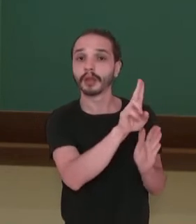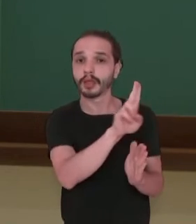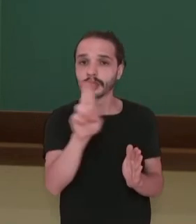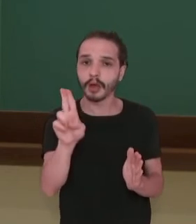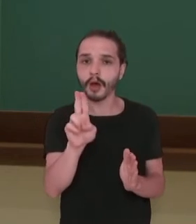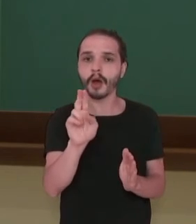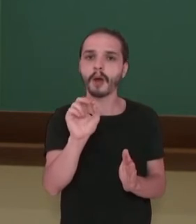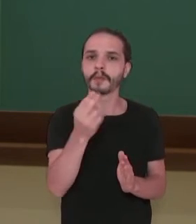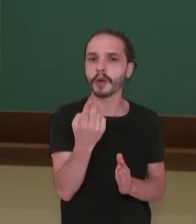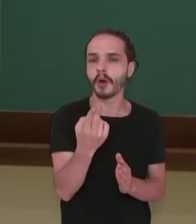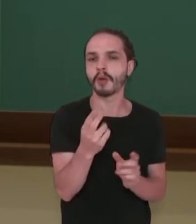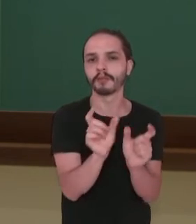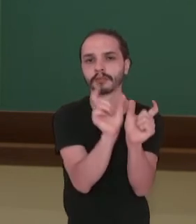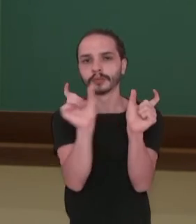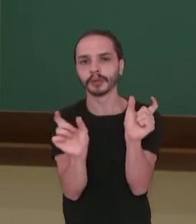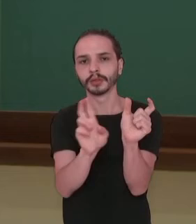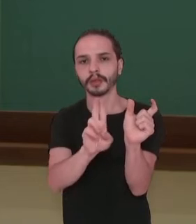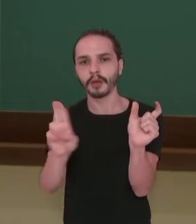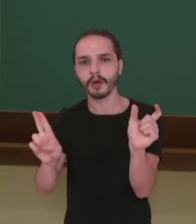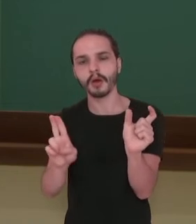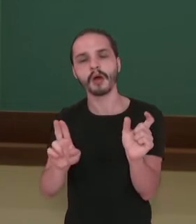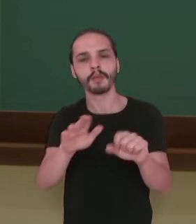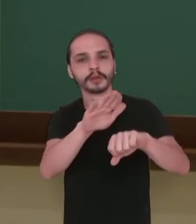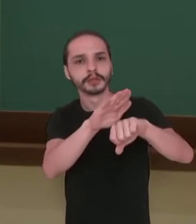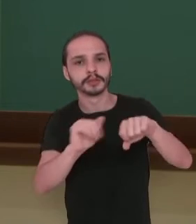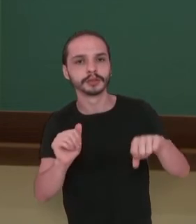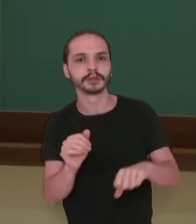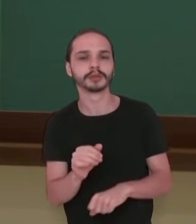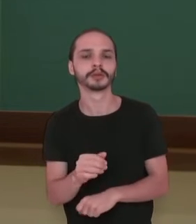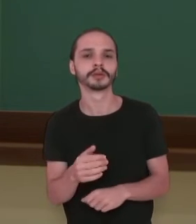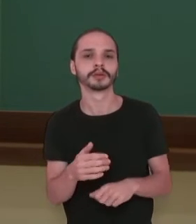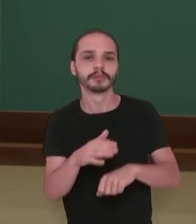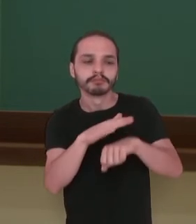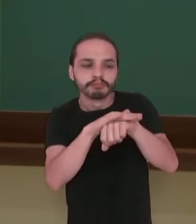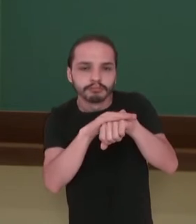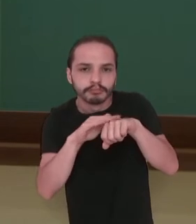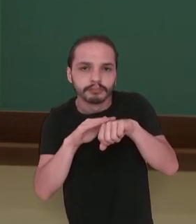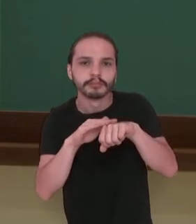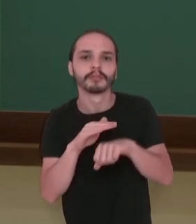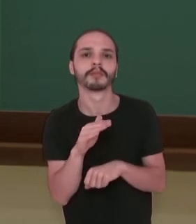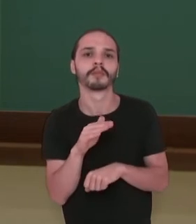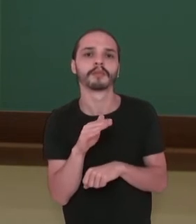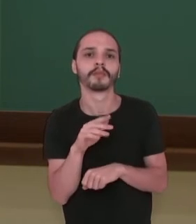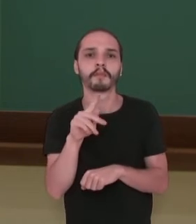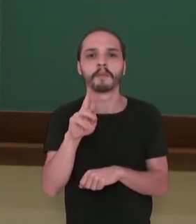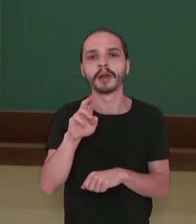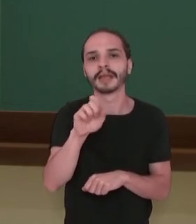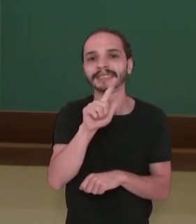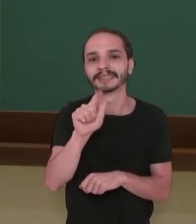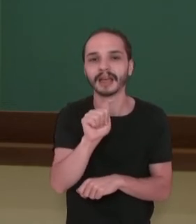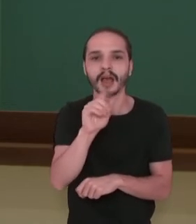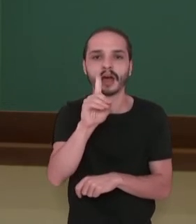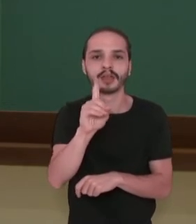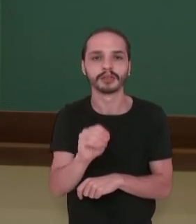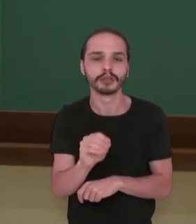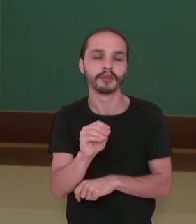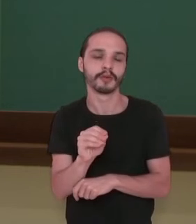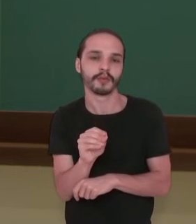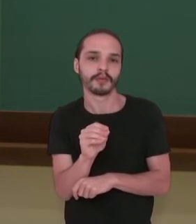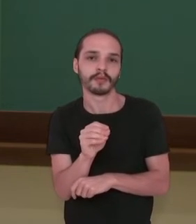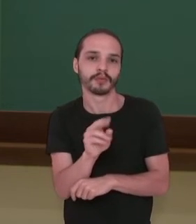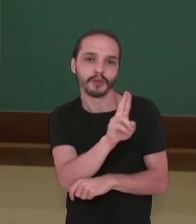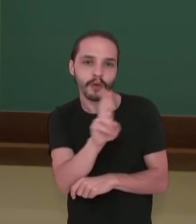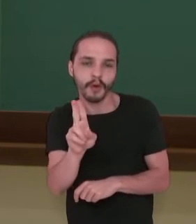pelo último nome ali esse vocativo, né? Caro fulano de tal, ou prezado fulano de tal, vírgula. E